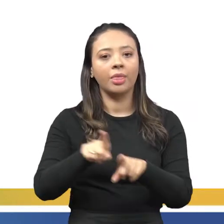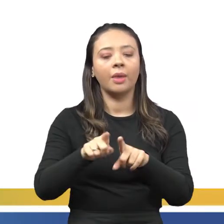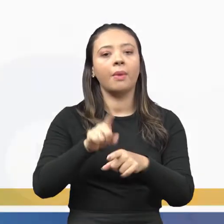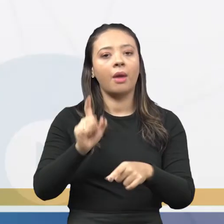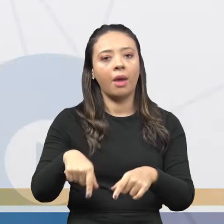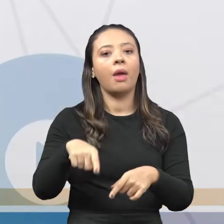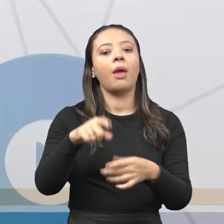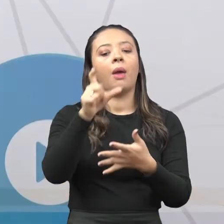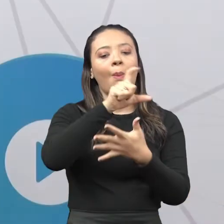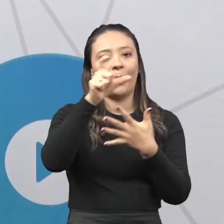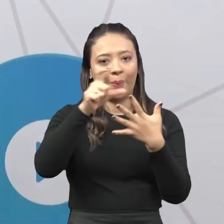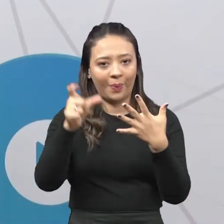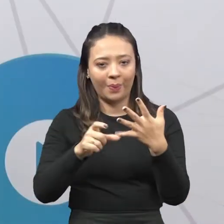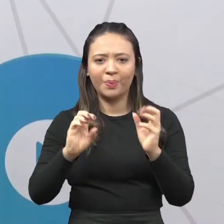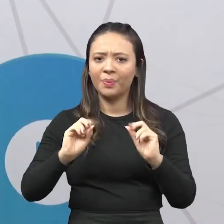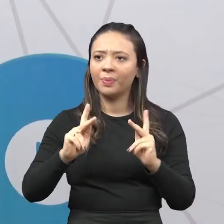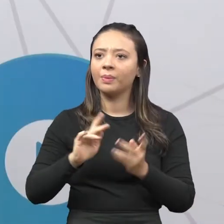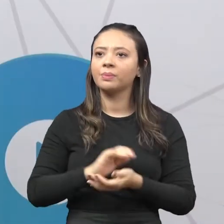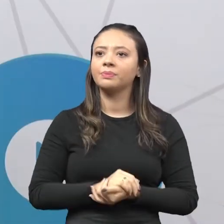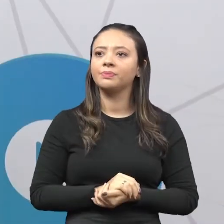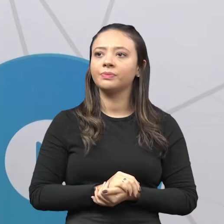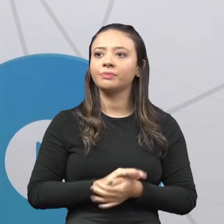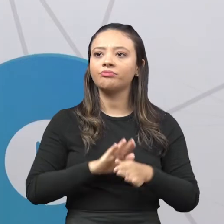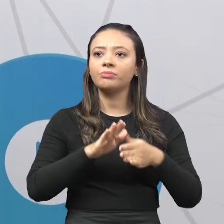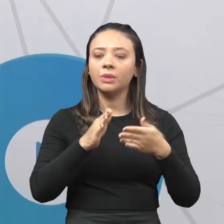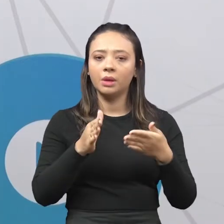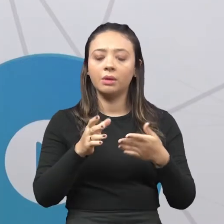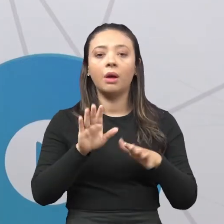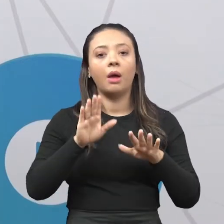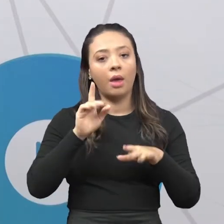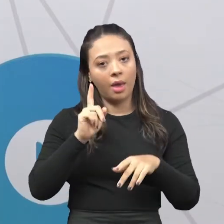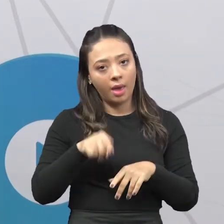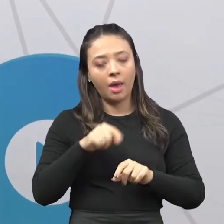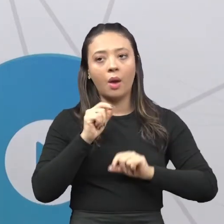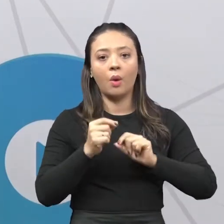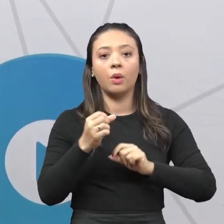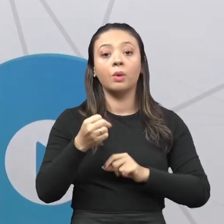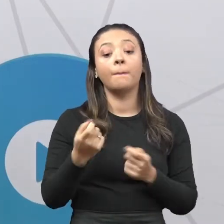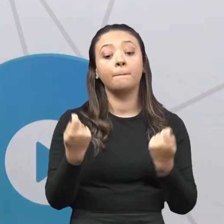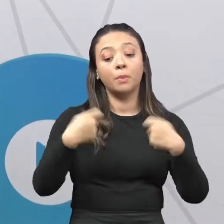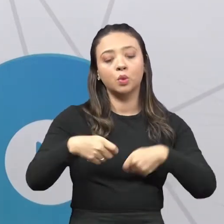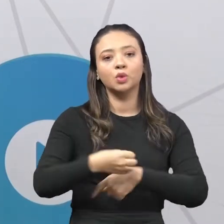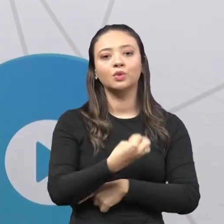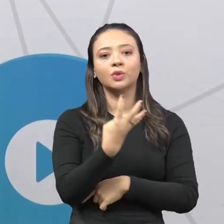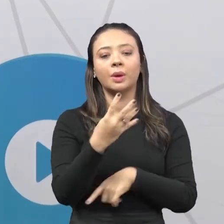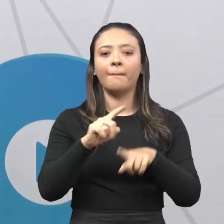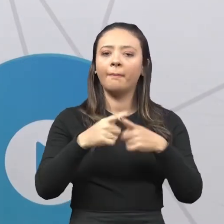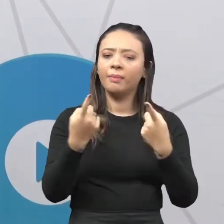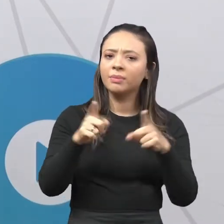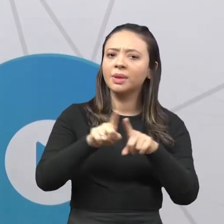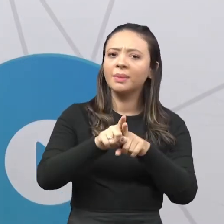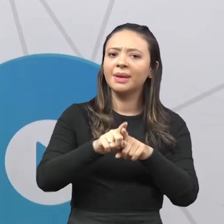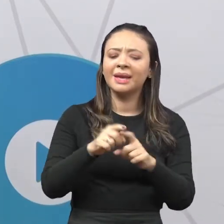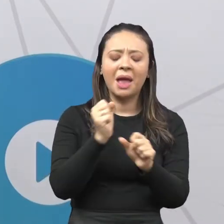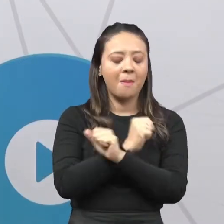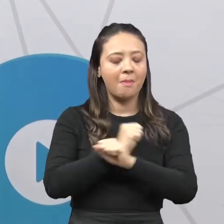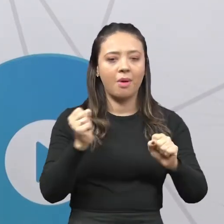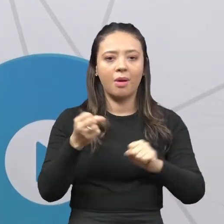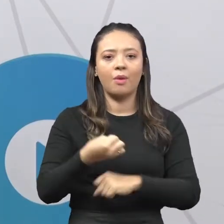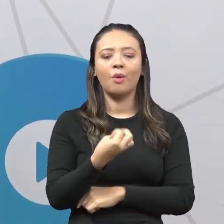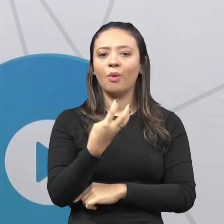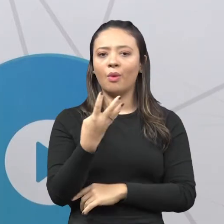Ok, pessoal? Bom, essas foram as formas contáveis. E as incontáveis, como é que